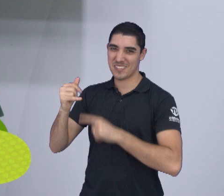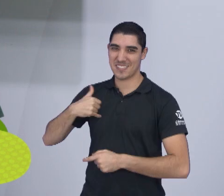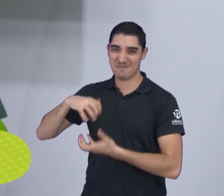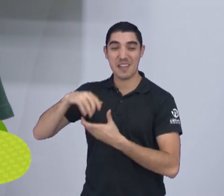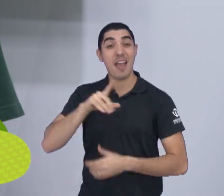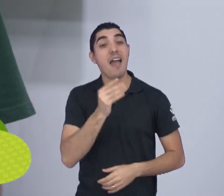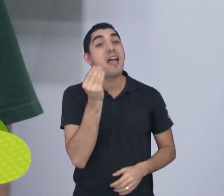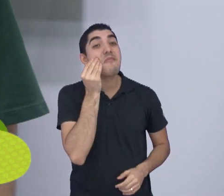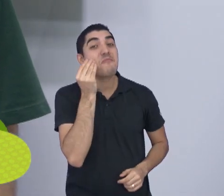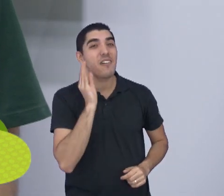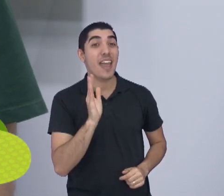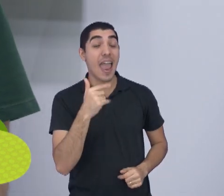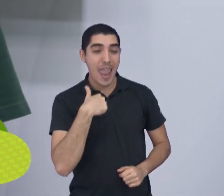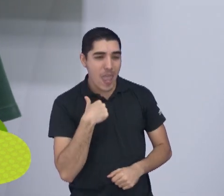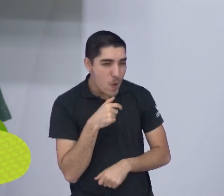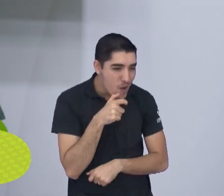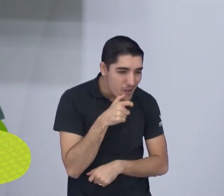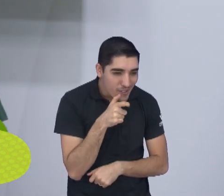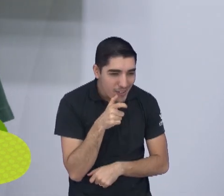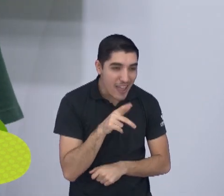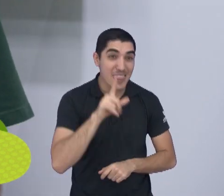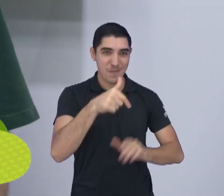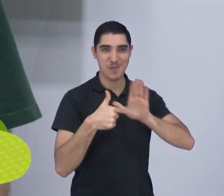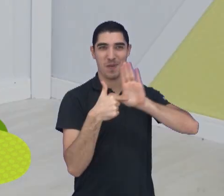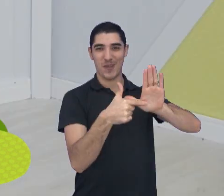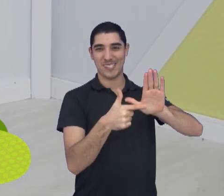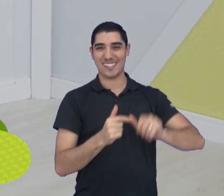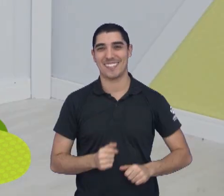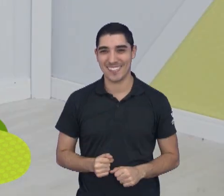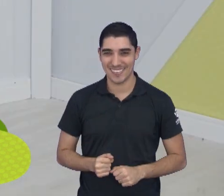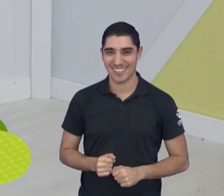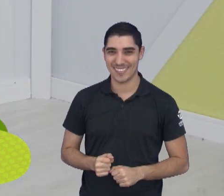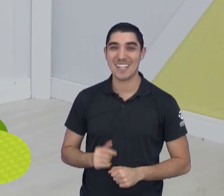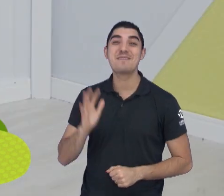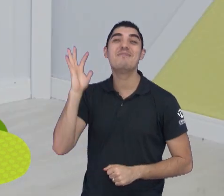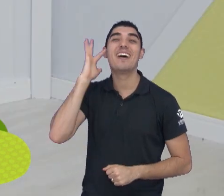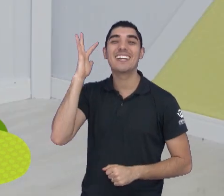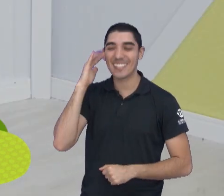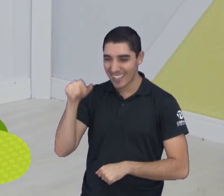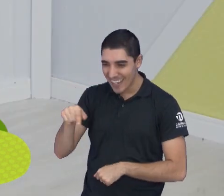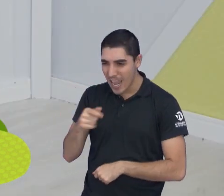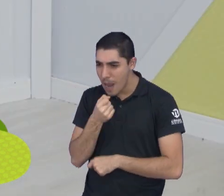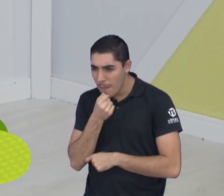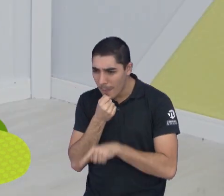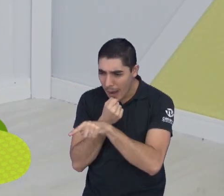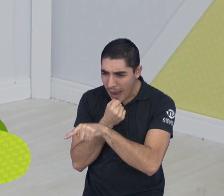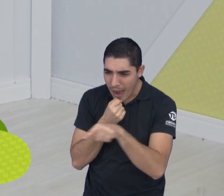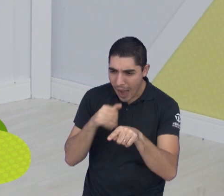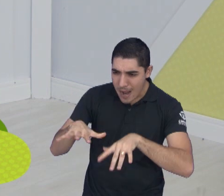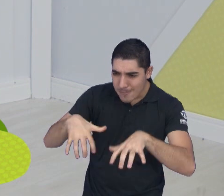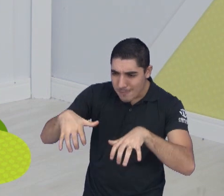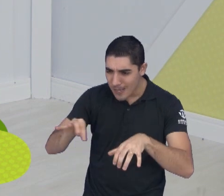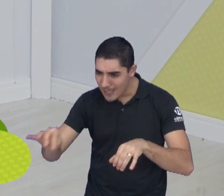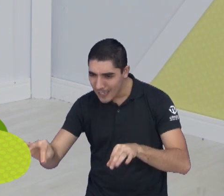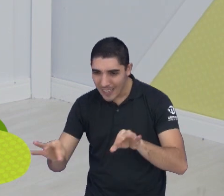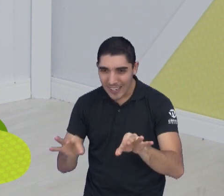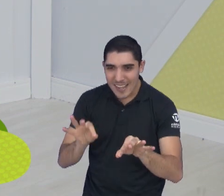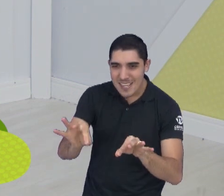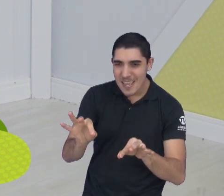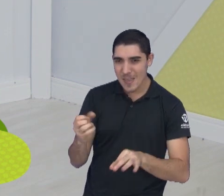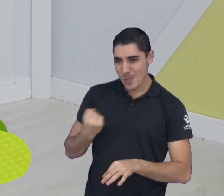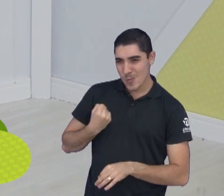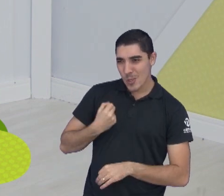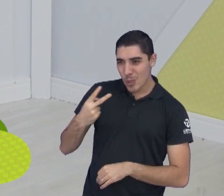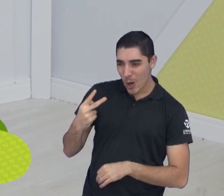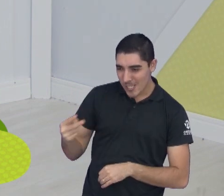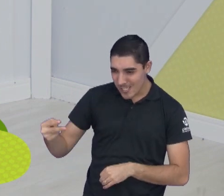vamos ver. Eu narro lá e a gente traz as informações. Imagina narrando dominó. Vai colocar na pedra dois